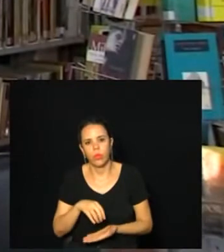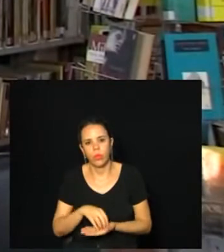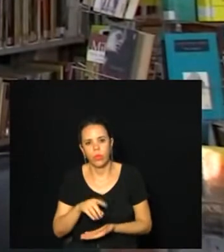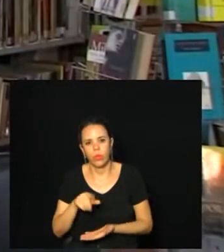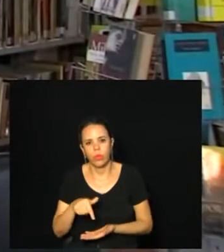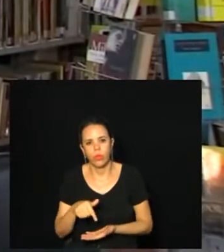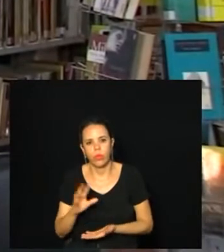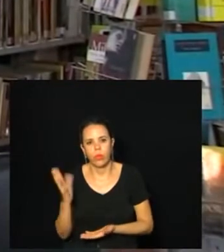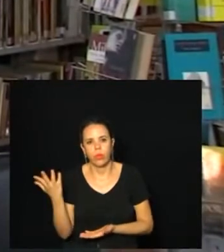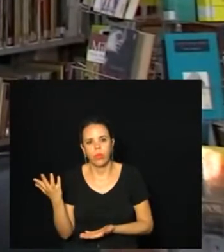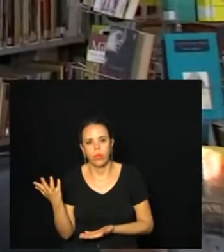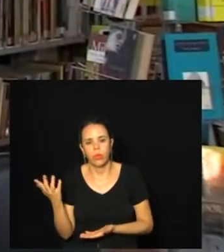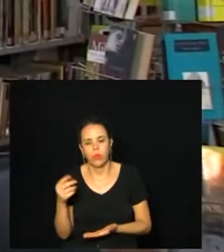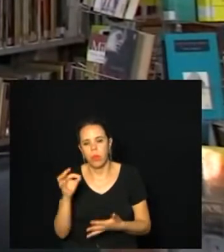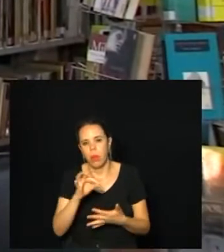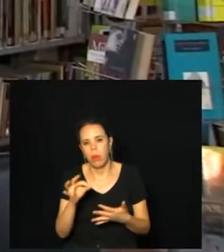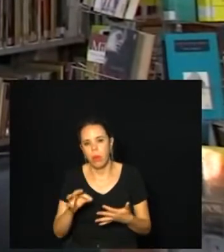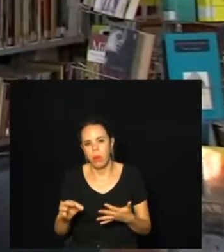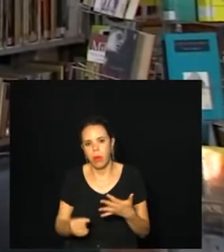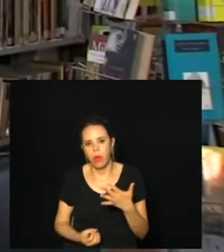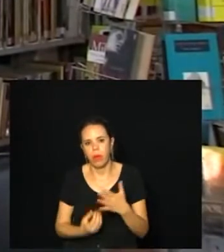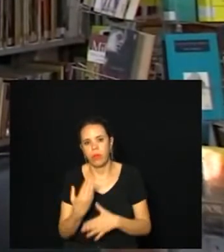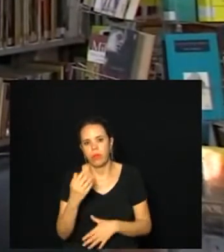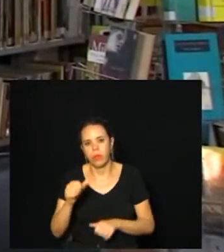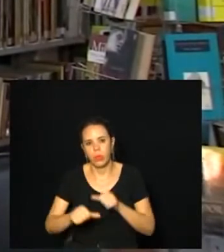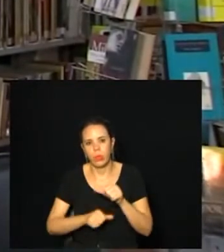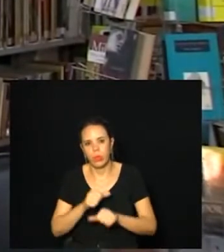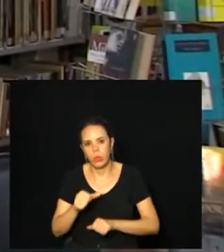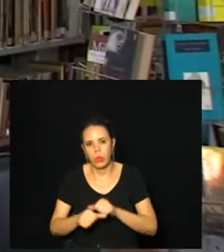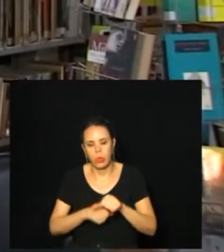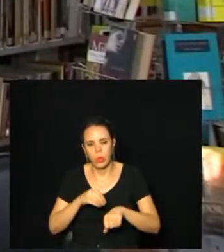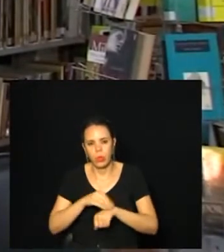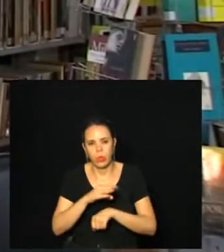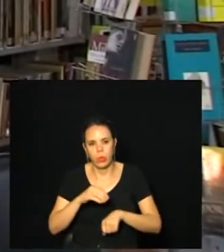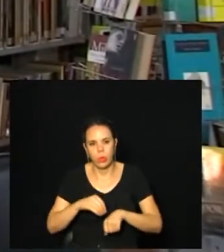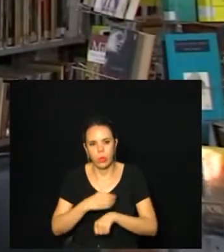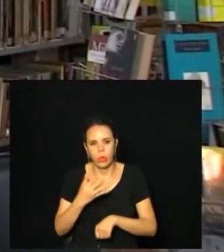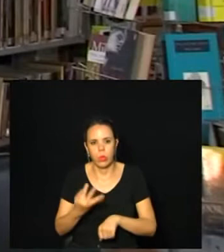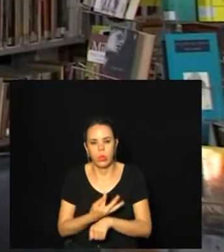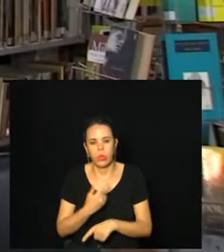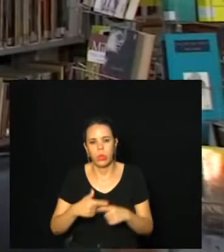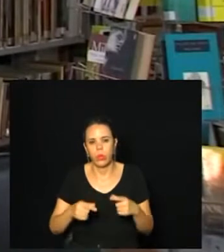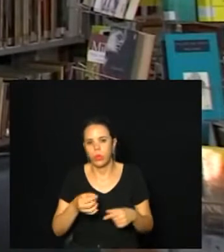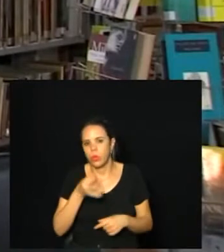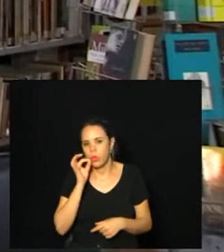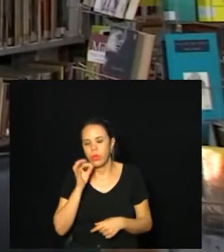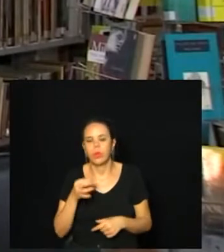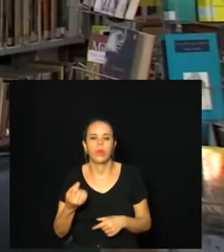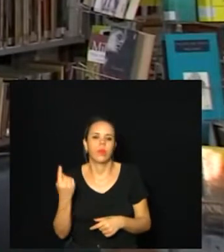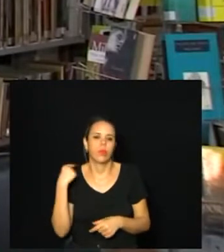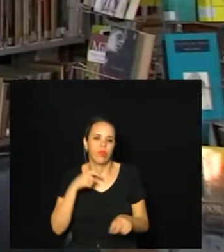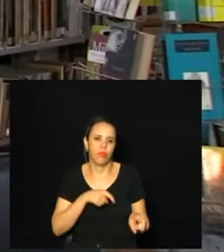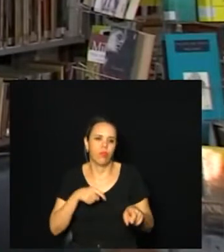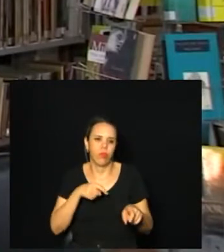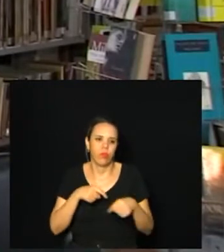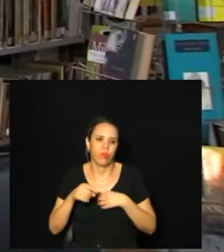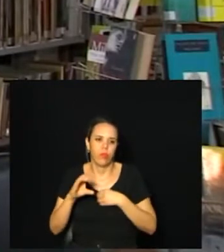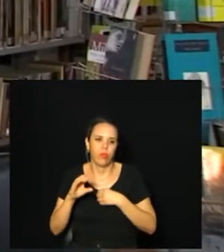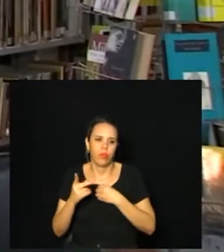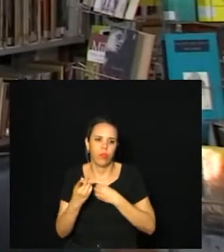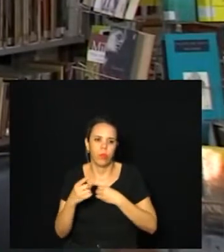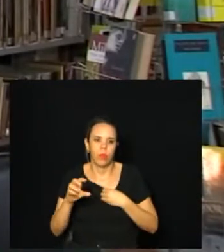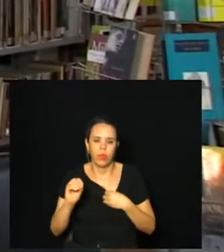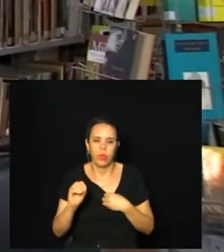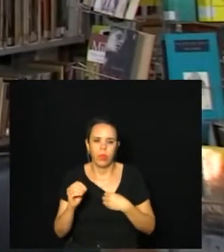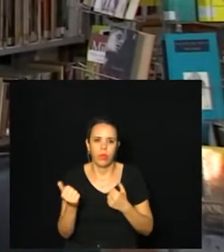E aí aconteceu uma série de fatores, né? Com as transformações trazidas pela crise cafeeira, a antiga fazenda Chapadão deu